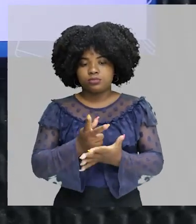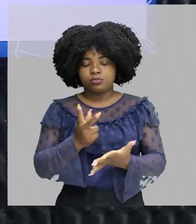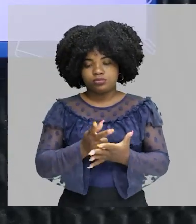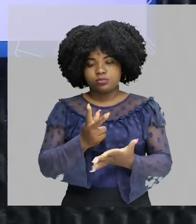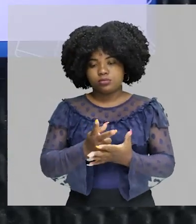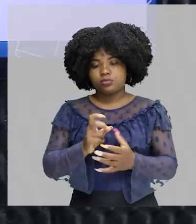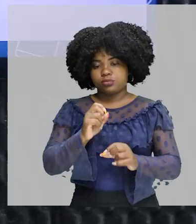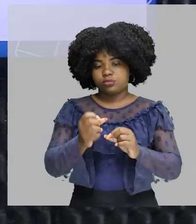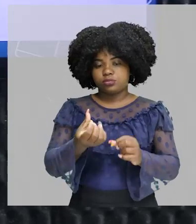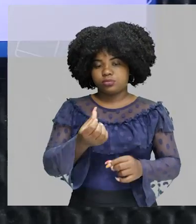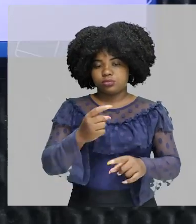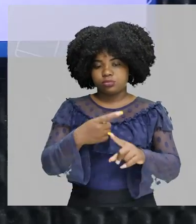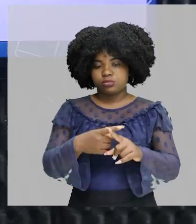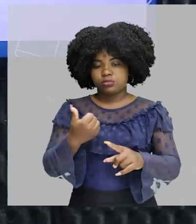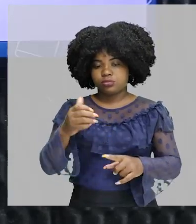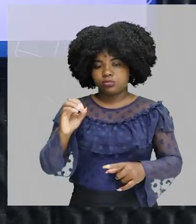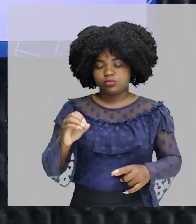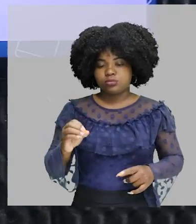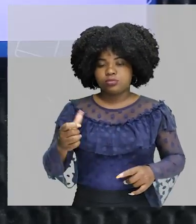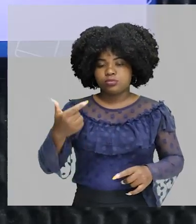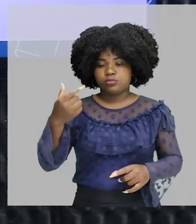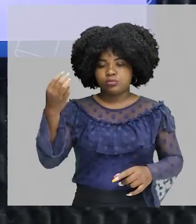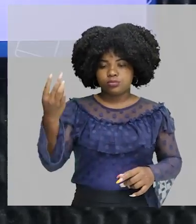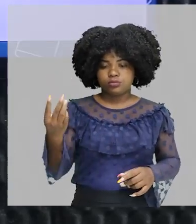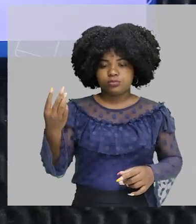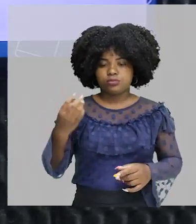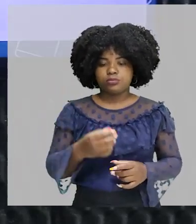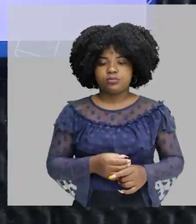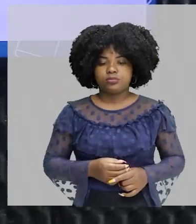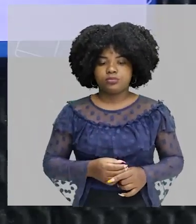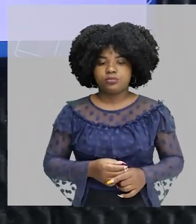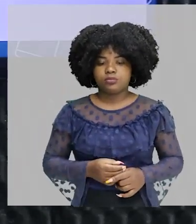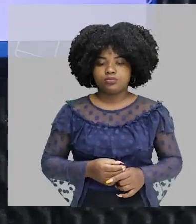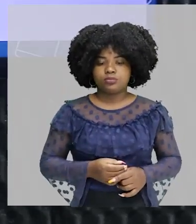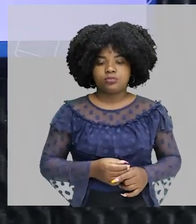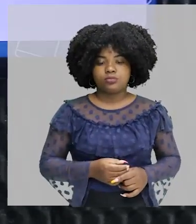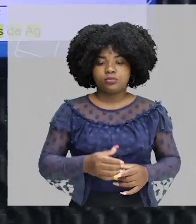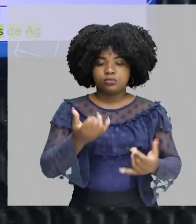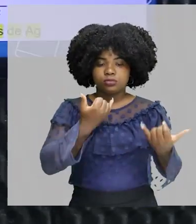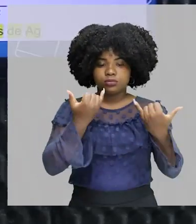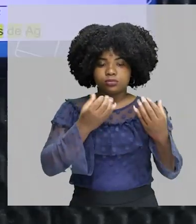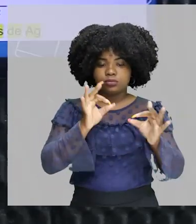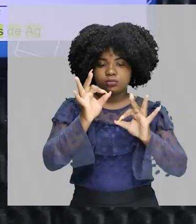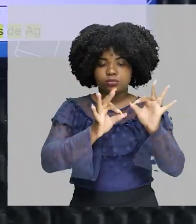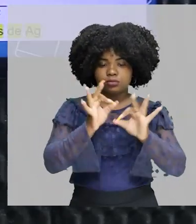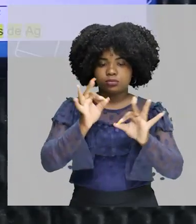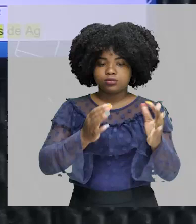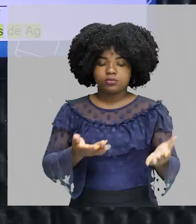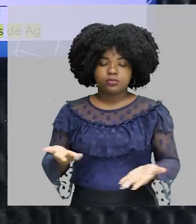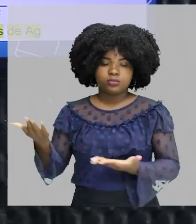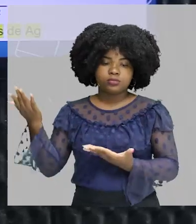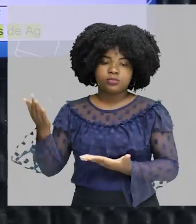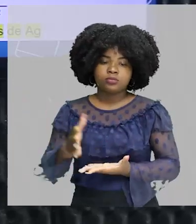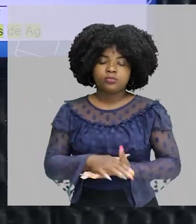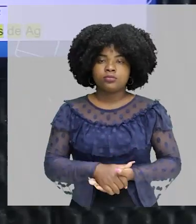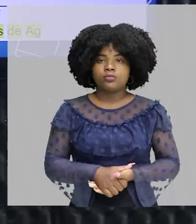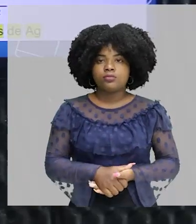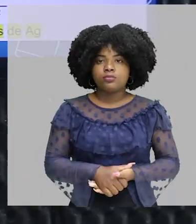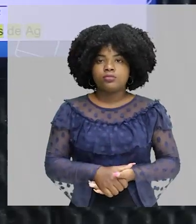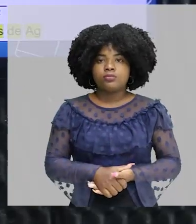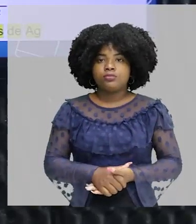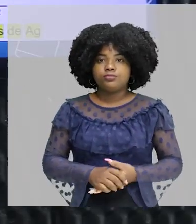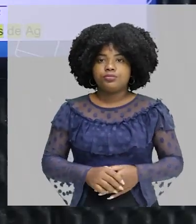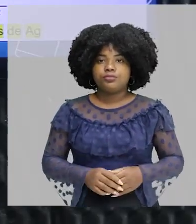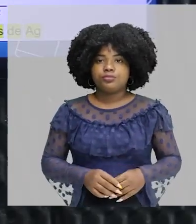Avogadro, 6 vezes 10 elevado a 23. Com base nessas informações, olha só como nós vamos resolver